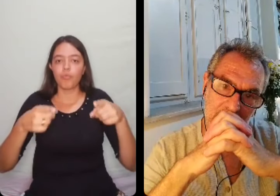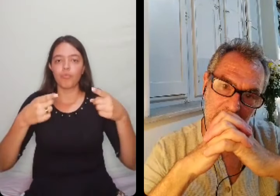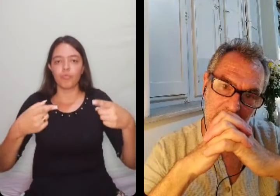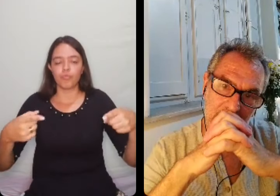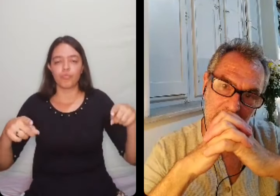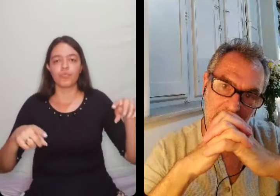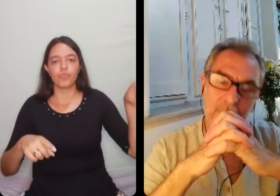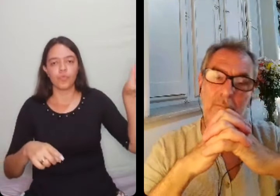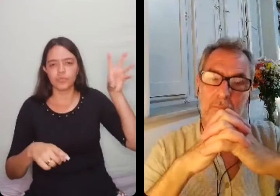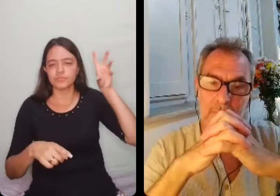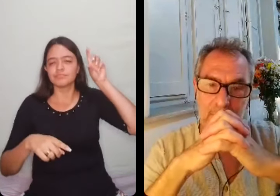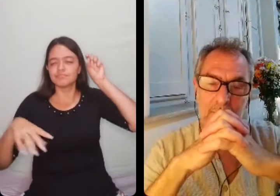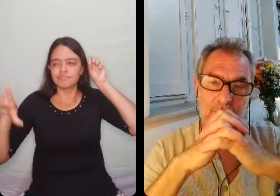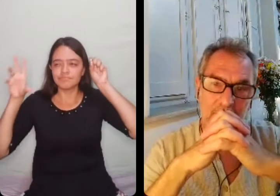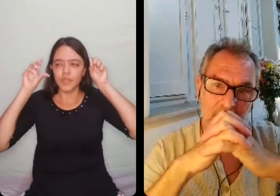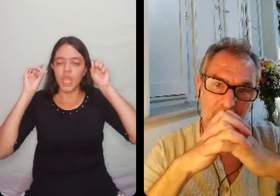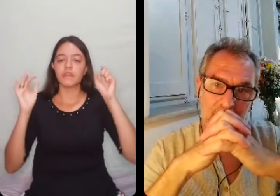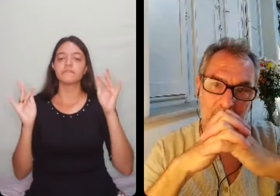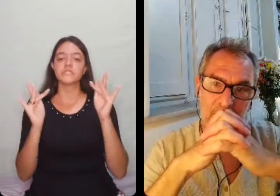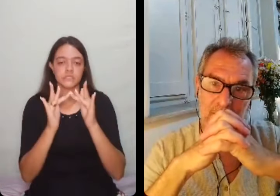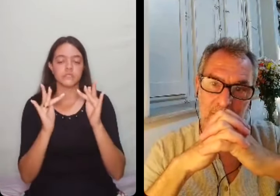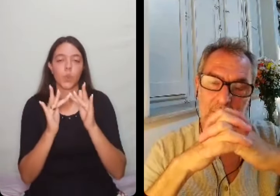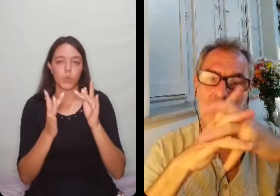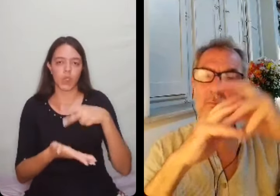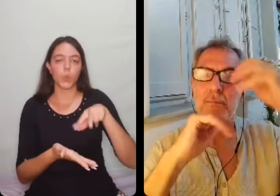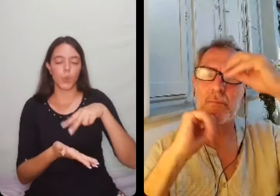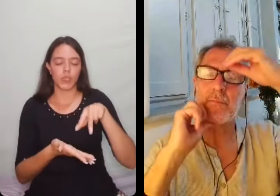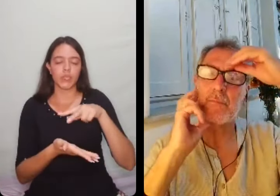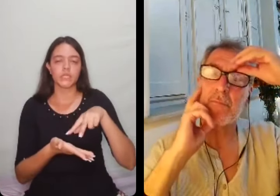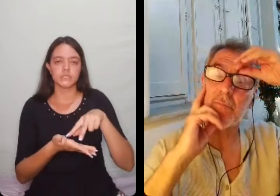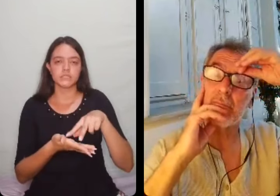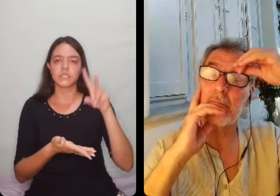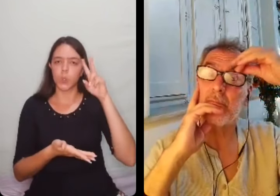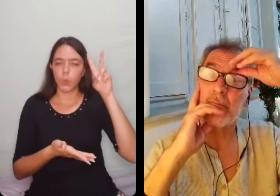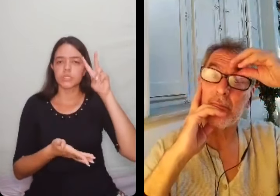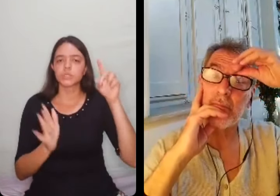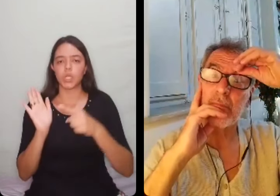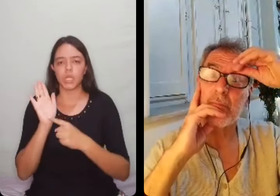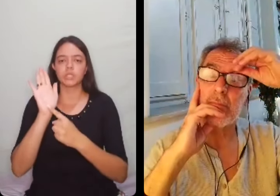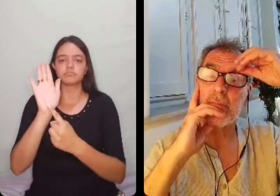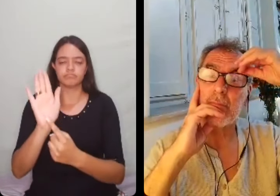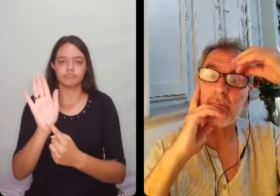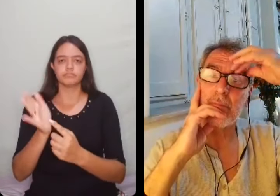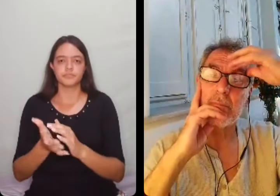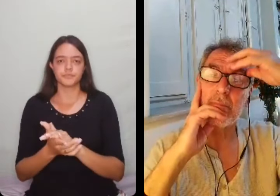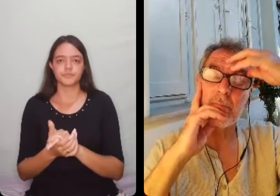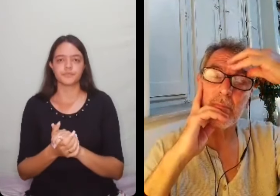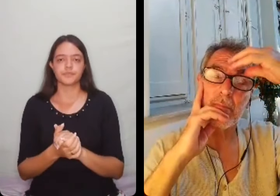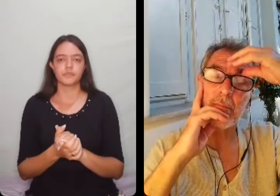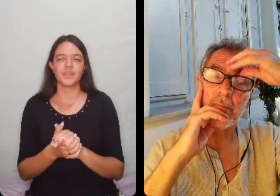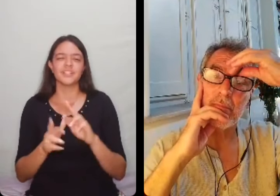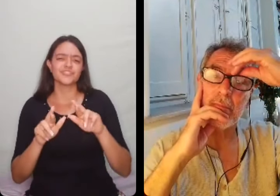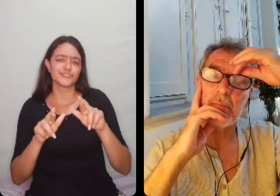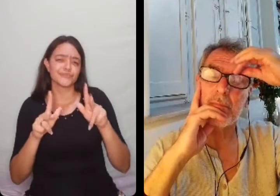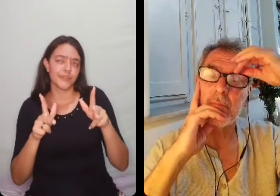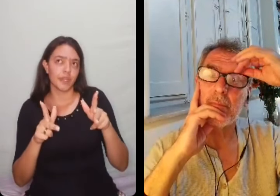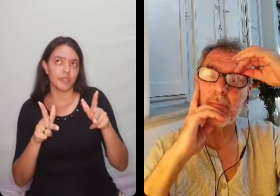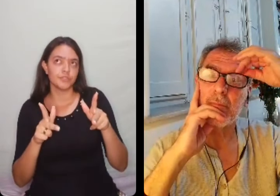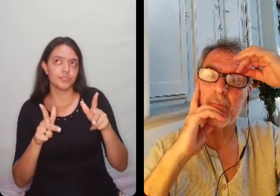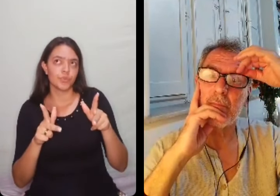Norberto? Isso eu vou jogar para você, viu? Que é diferente, por exemplo, de quando você vai ao cinema, né?